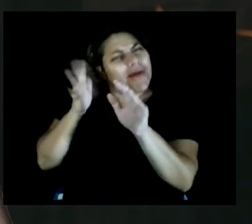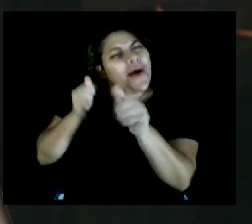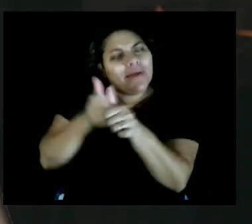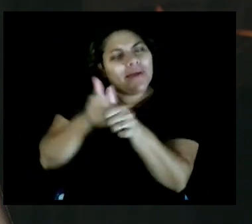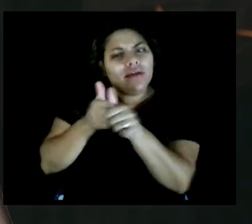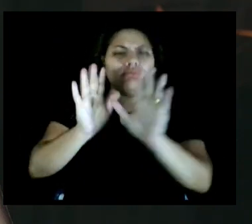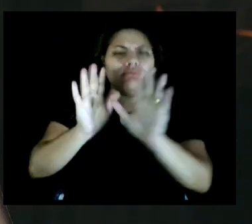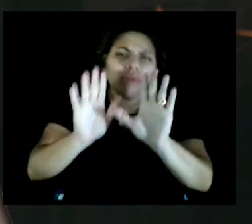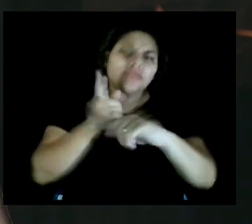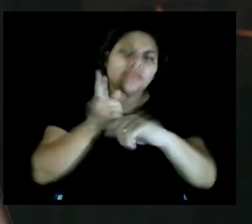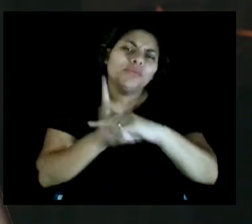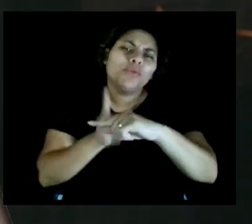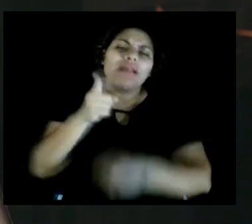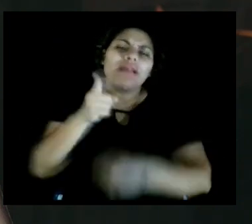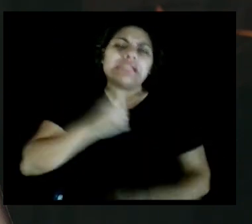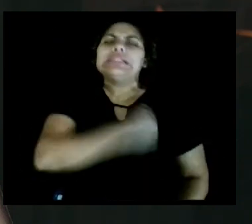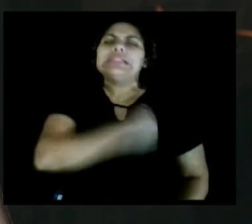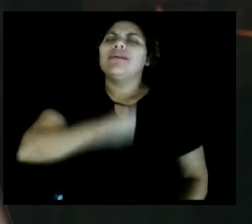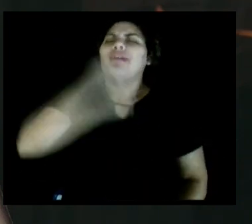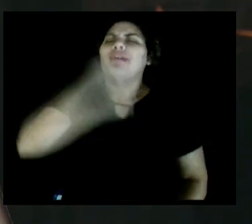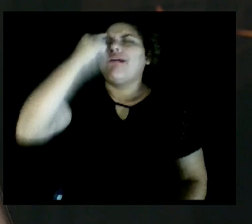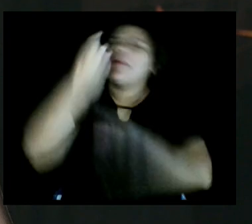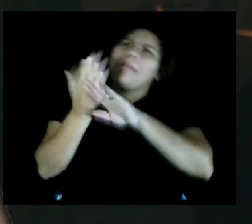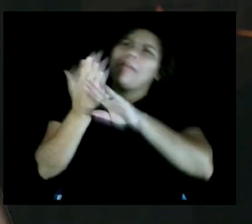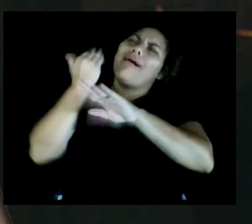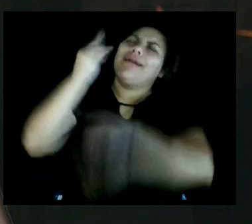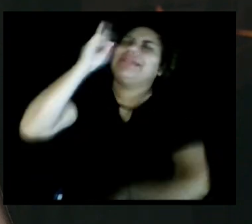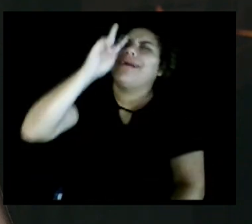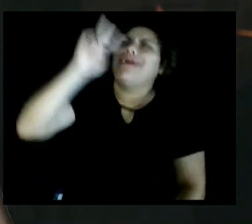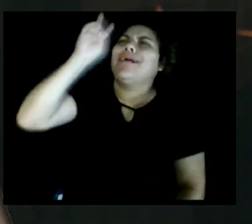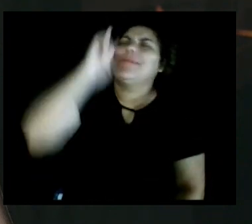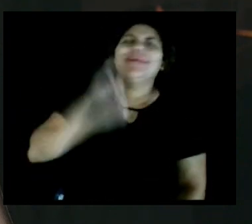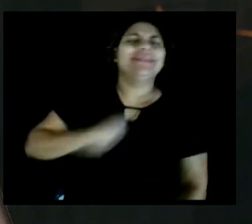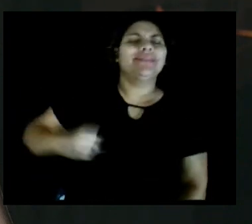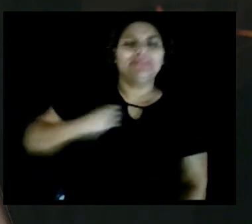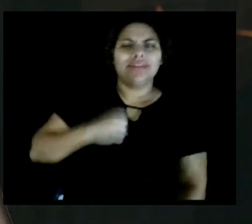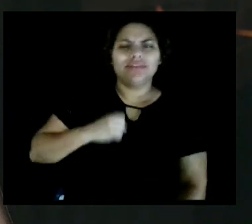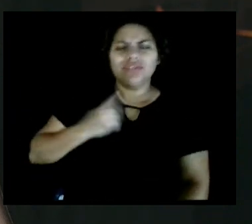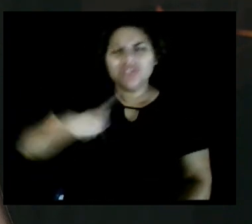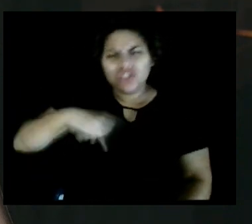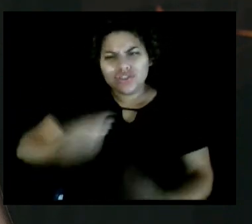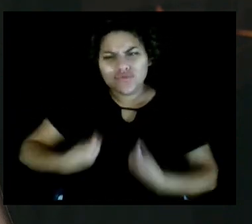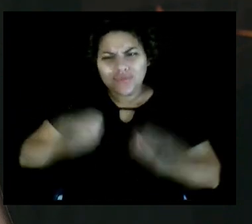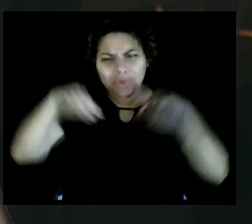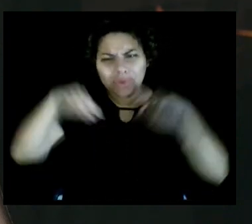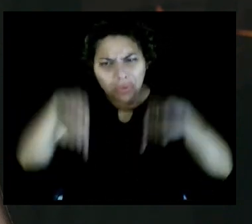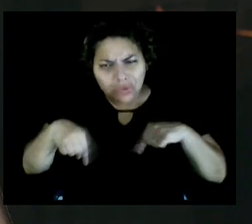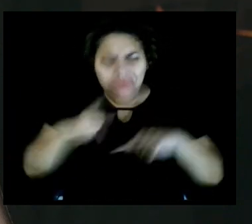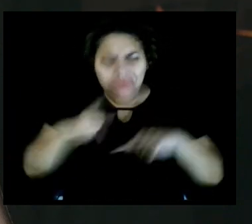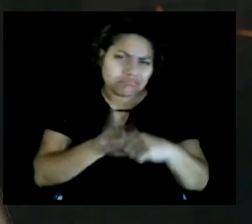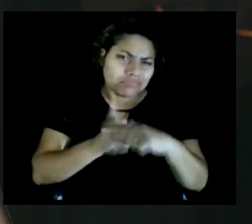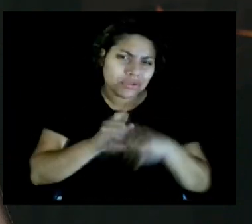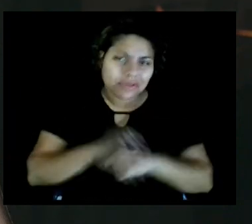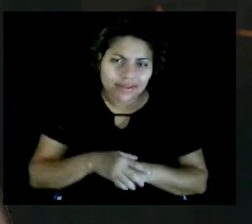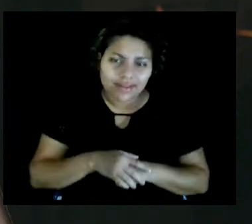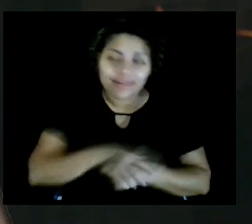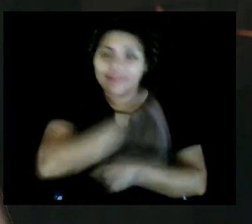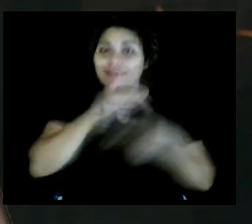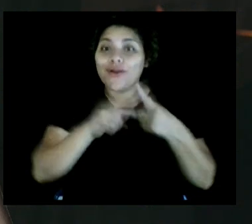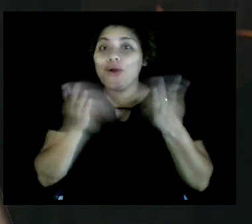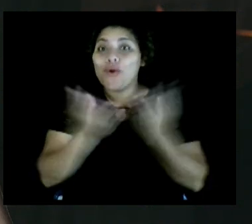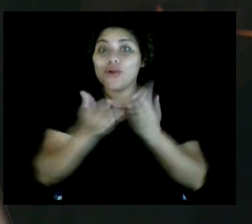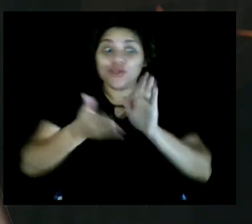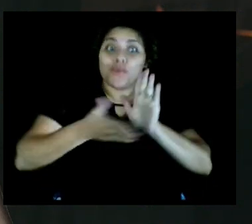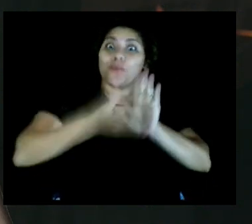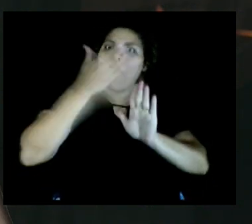tão presente em nossas vidas? E como ela se manifesta na moda, na música,